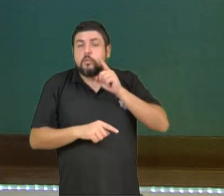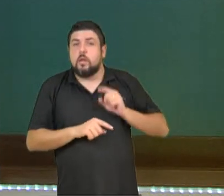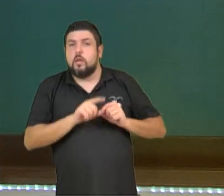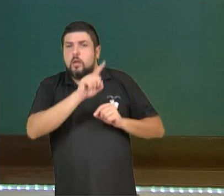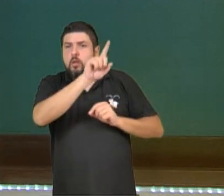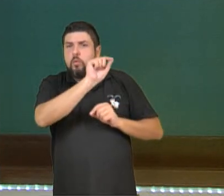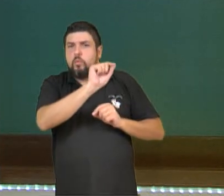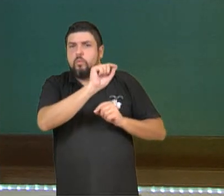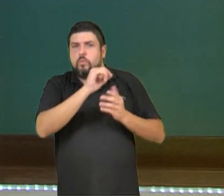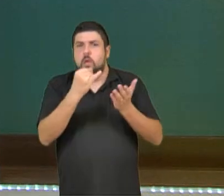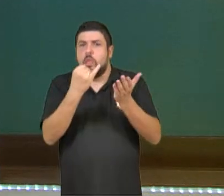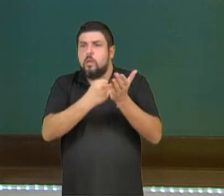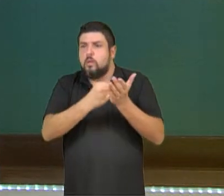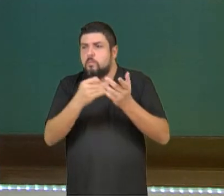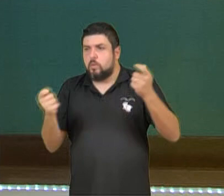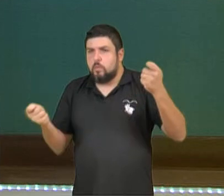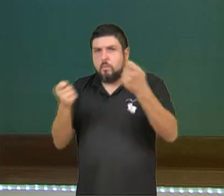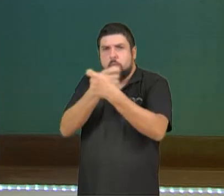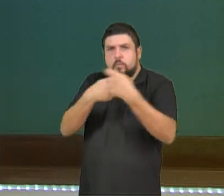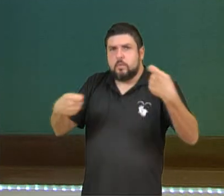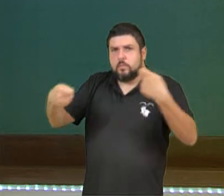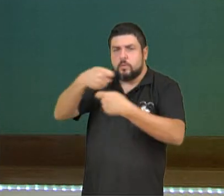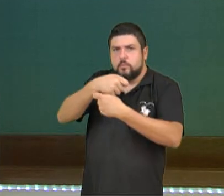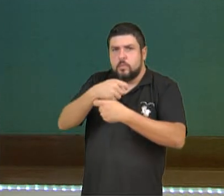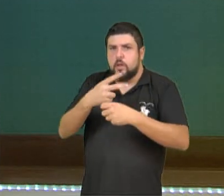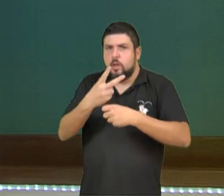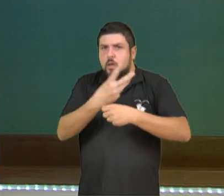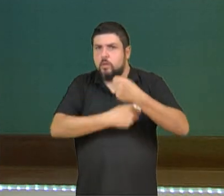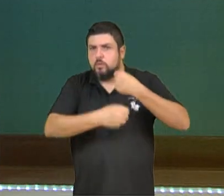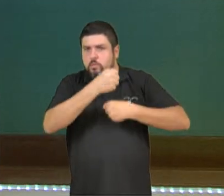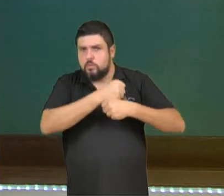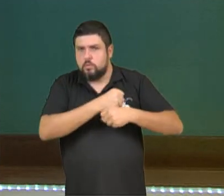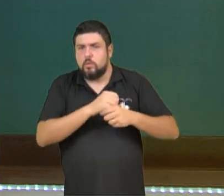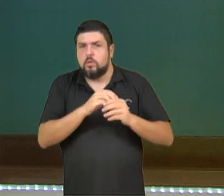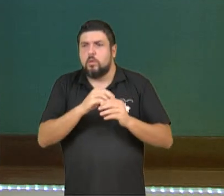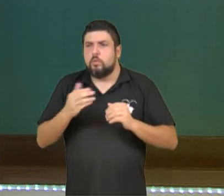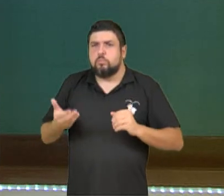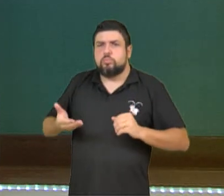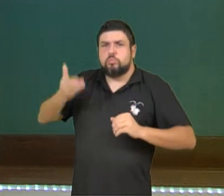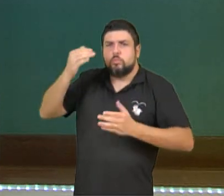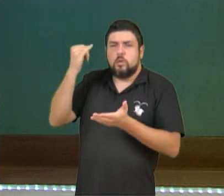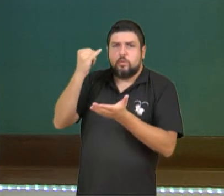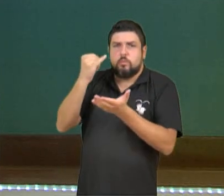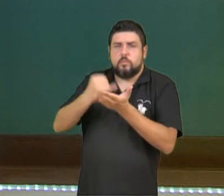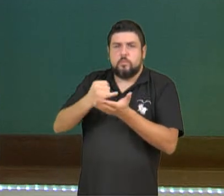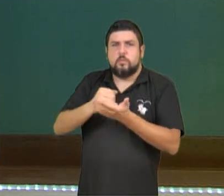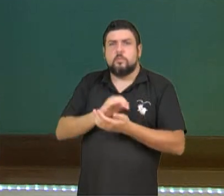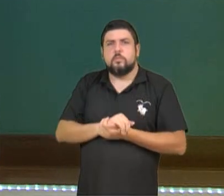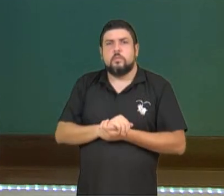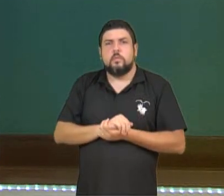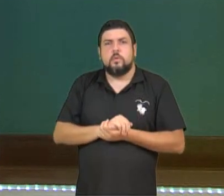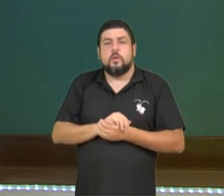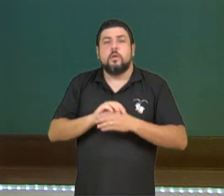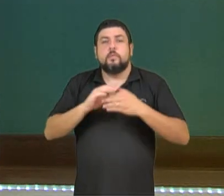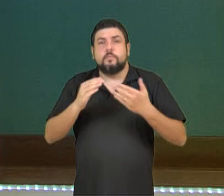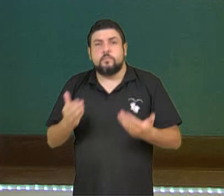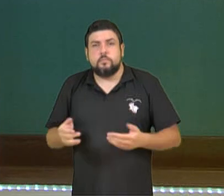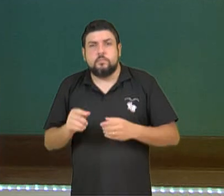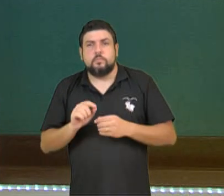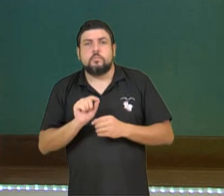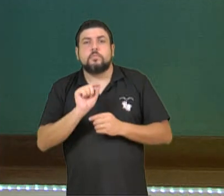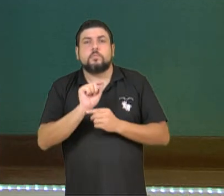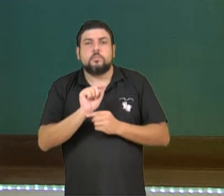imposto sobre a China há 2 anos atrás, e nessa taxação de imposto, para que não houvesse perca no